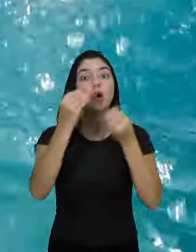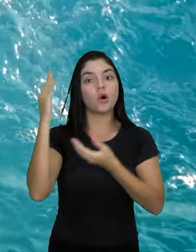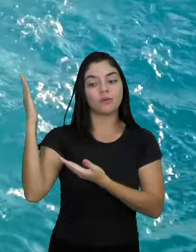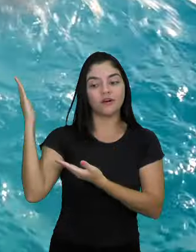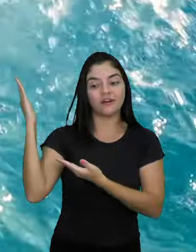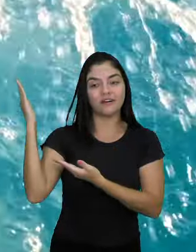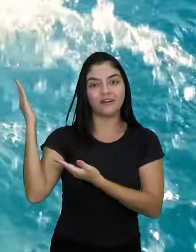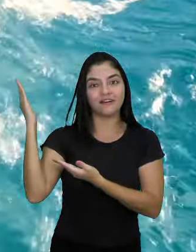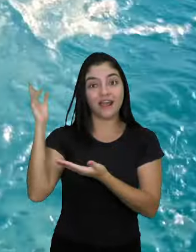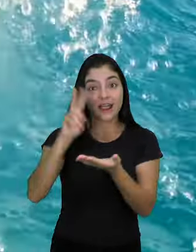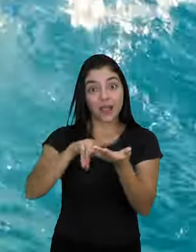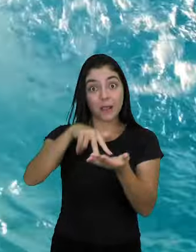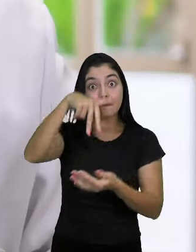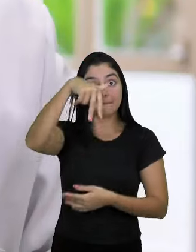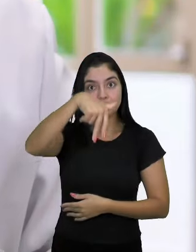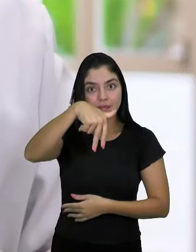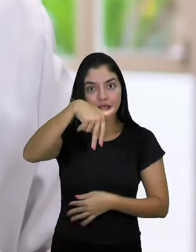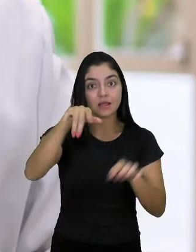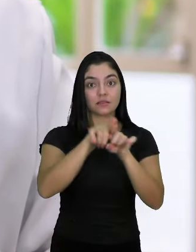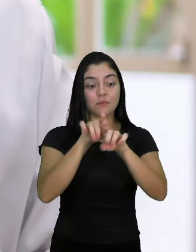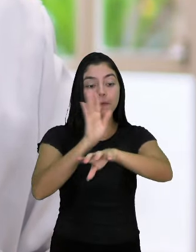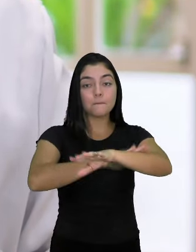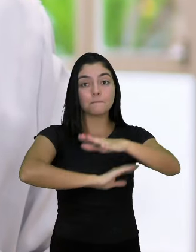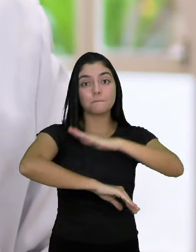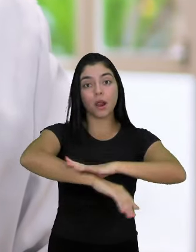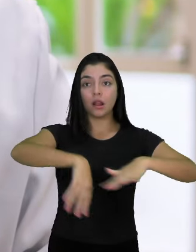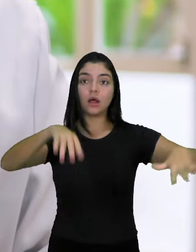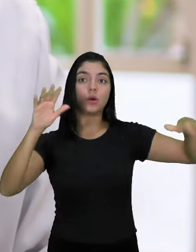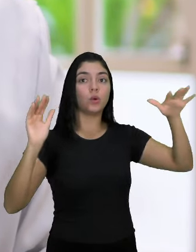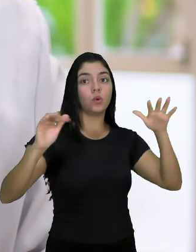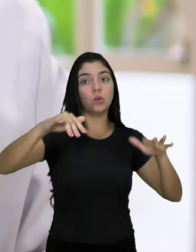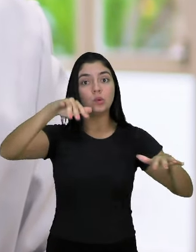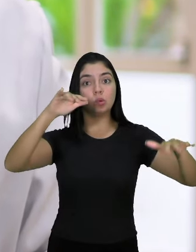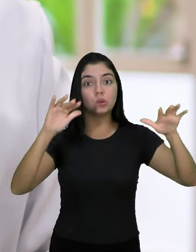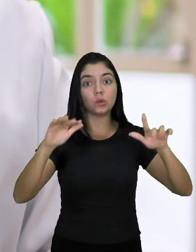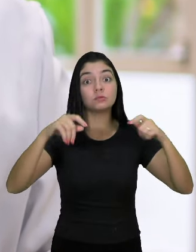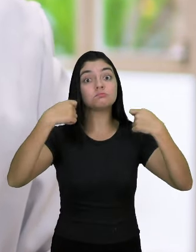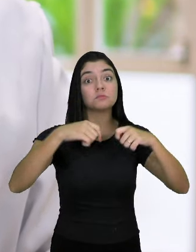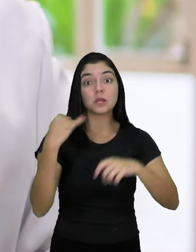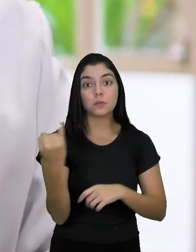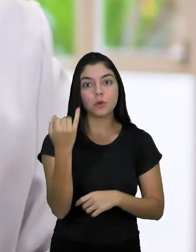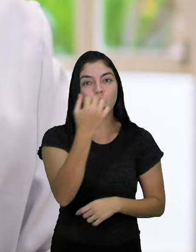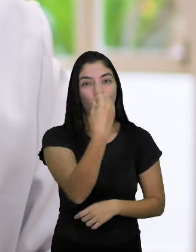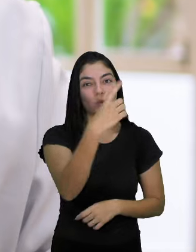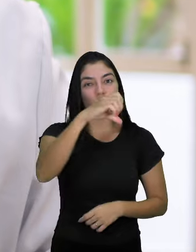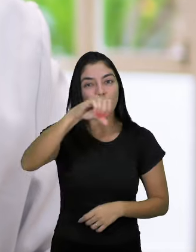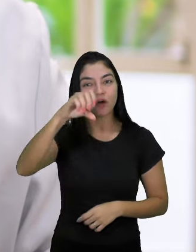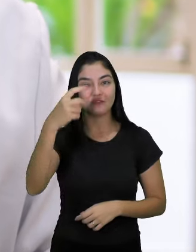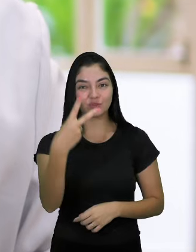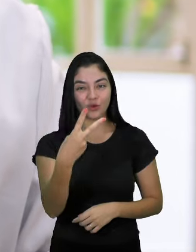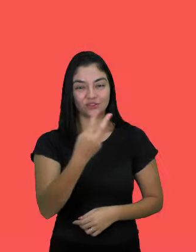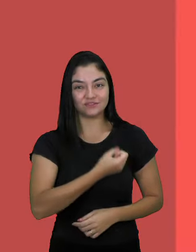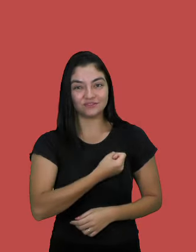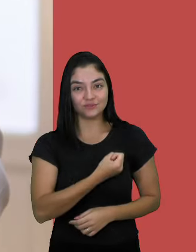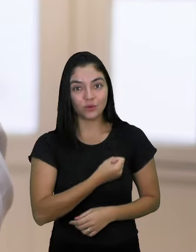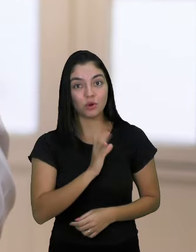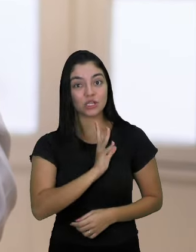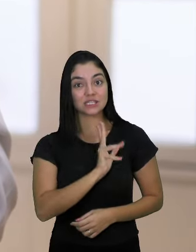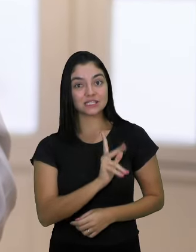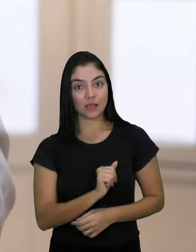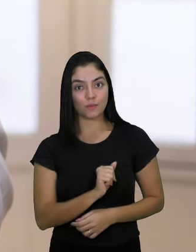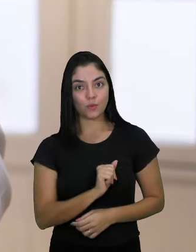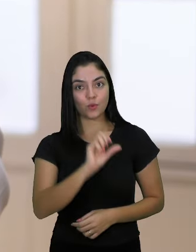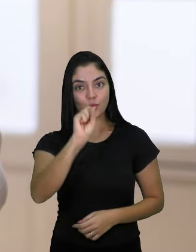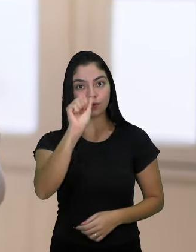os braços lateralizados. É importante, neste momento, acionar o SAMU pelo 192 ou o Corpo de Bombeiros. Se a